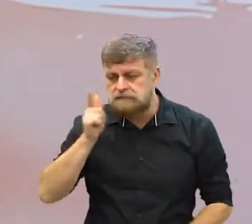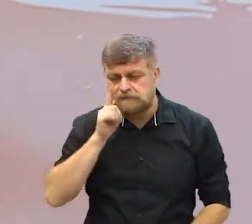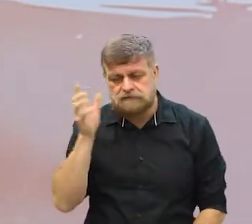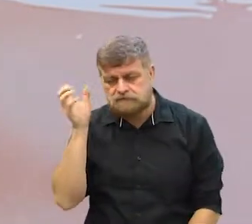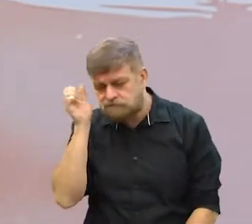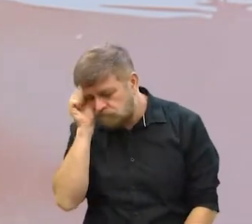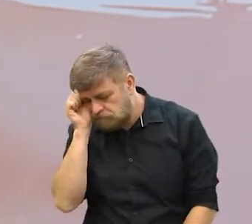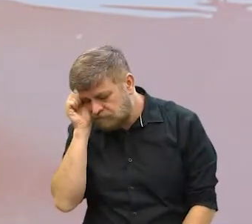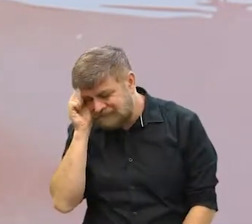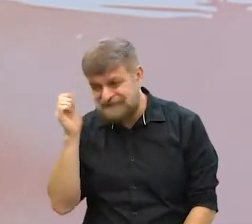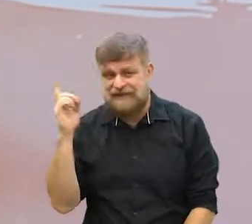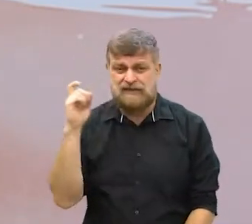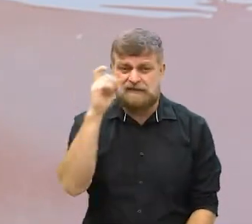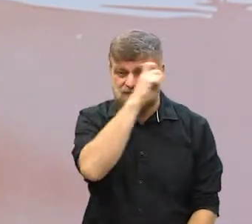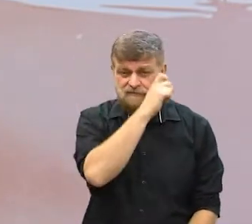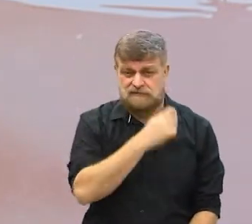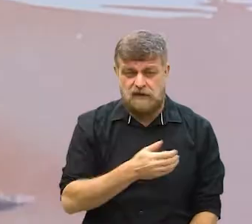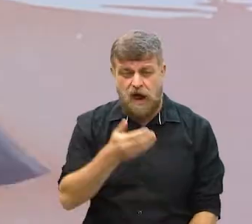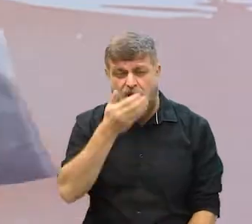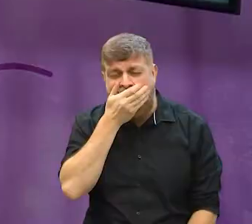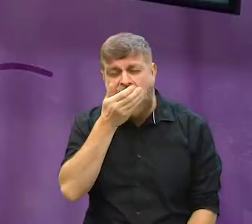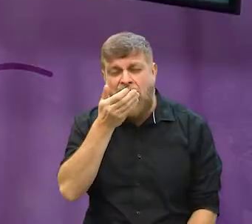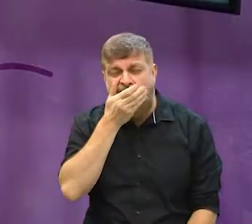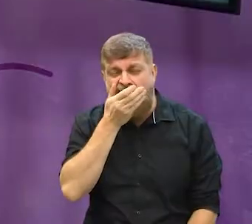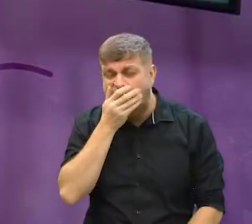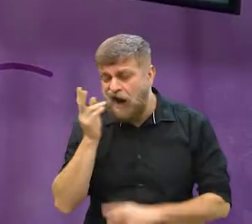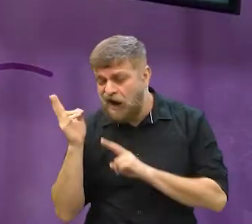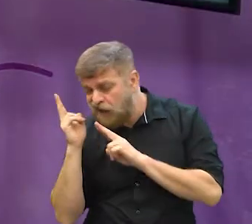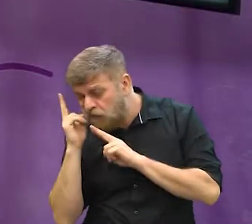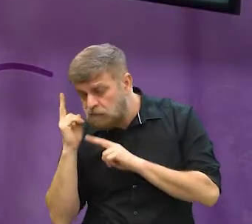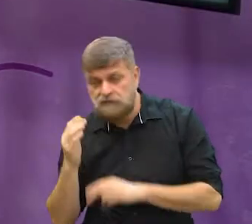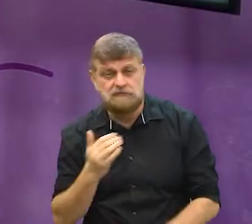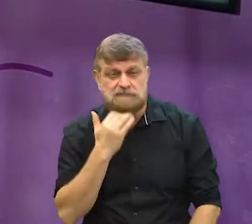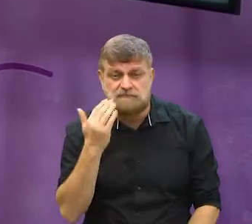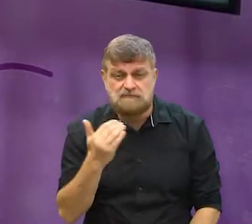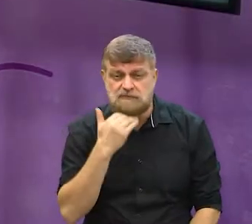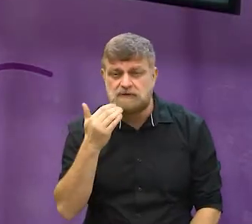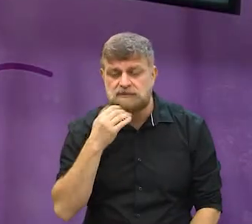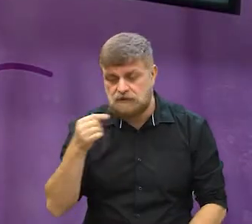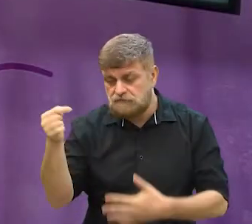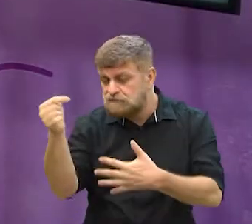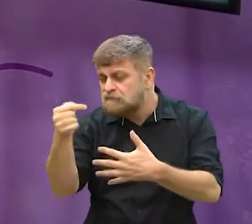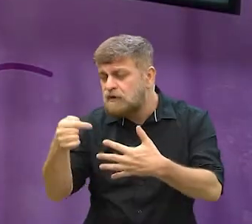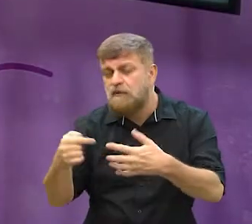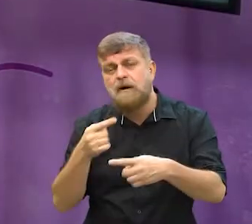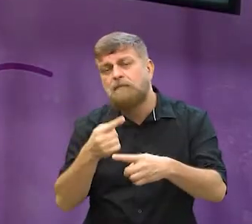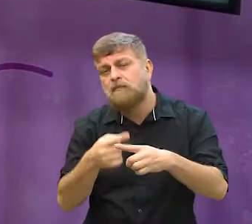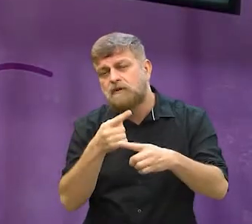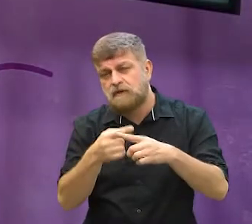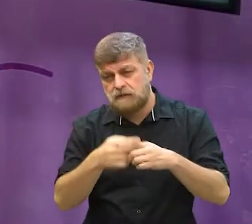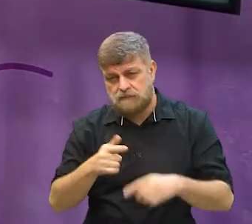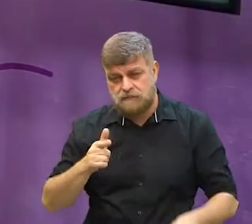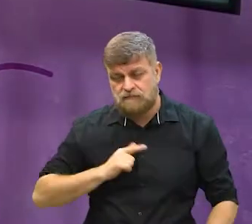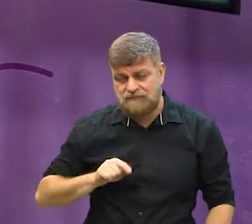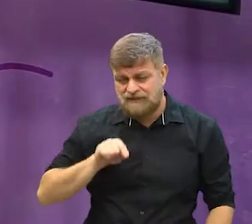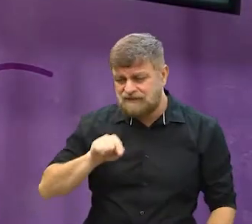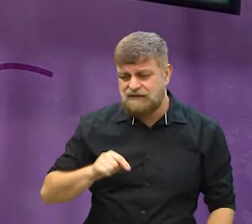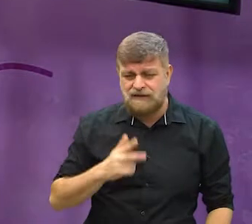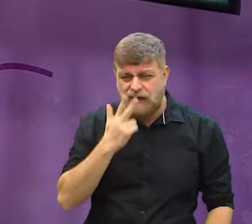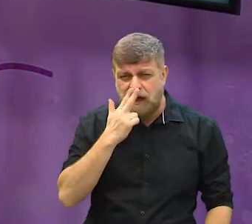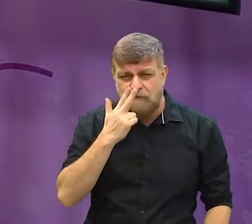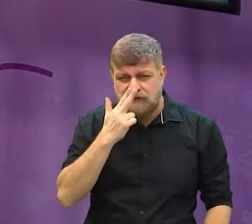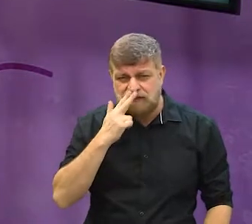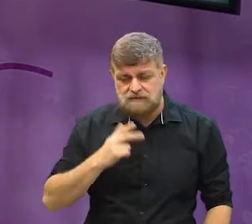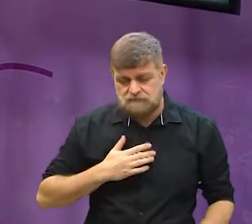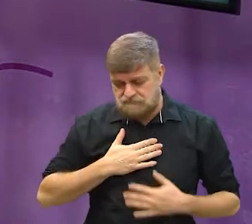consegue dormir, que tem muita dificuldade. Tem explicação? São vários os motivos? O porquê? Que deixa de